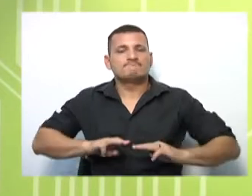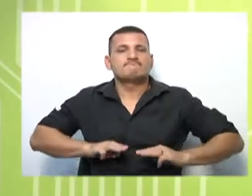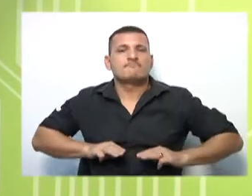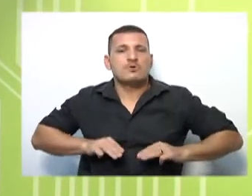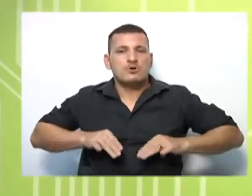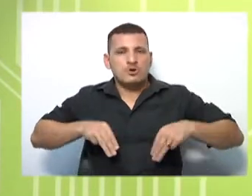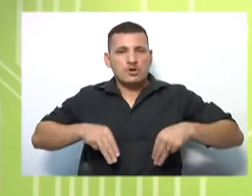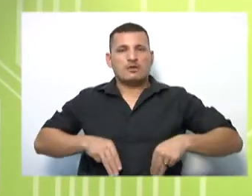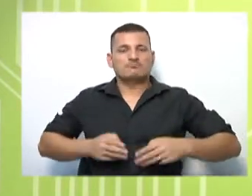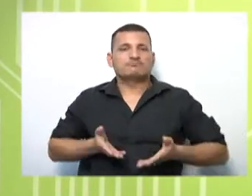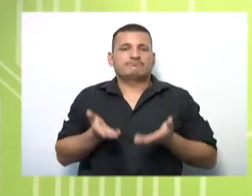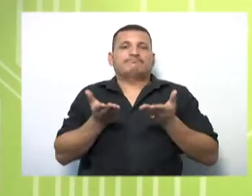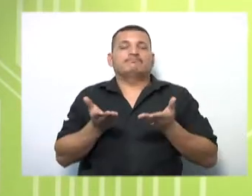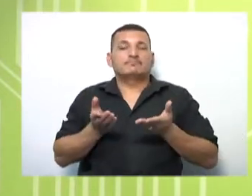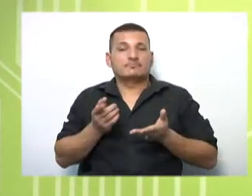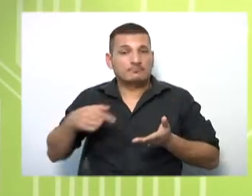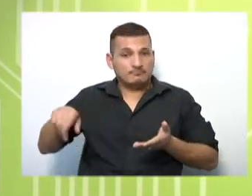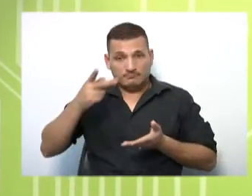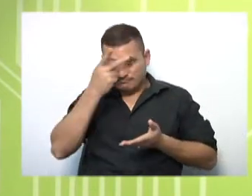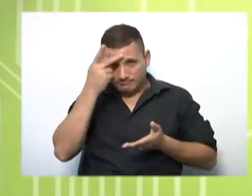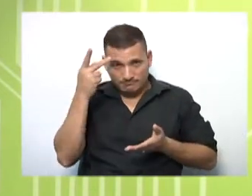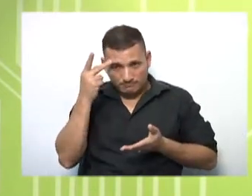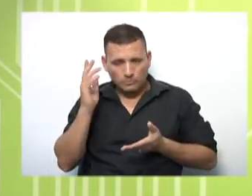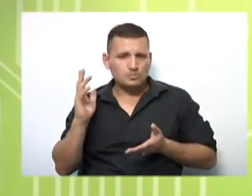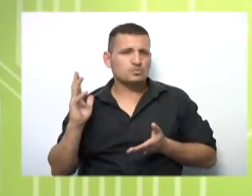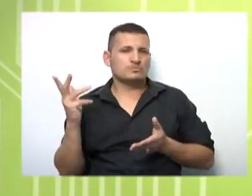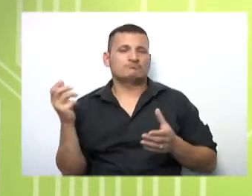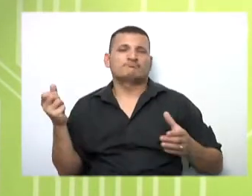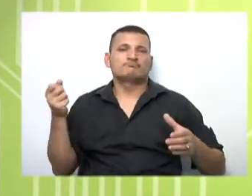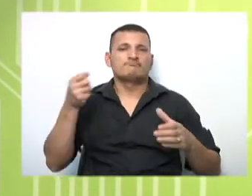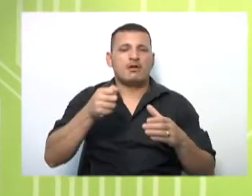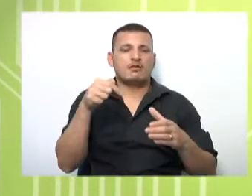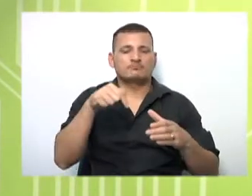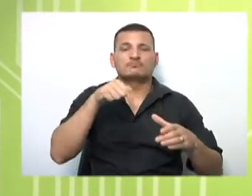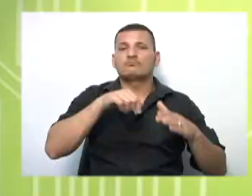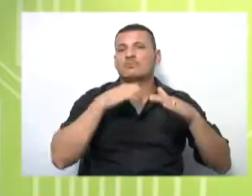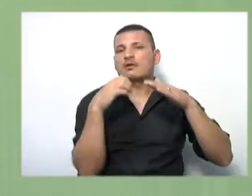para encaixar todo mundo nesse mercado, onde todos devem ser reconhecidos como iguais.